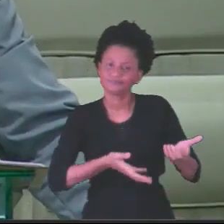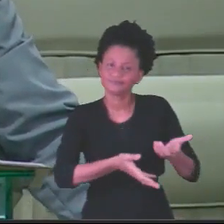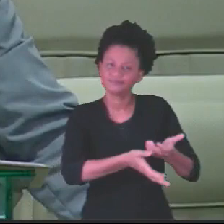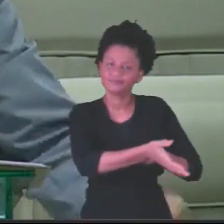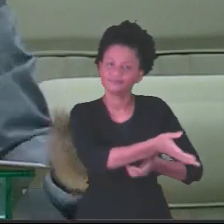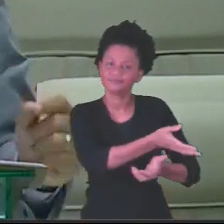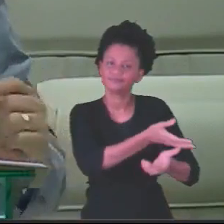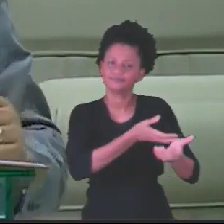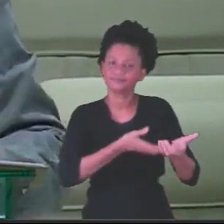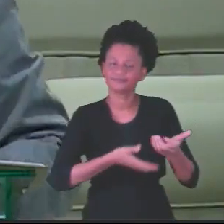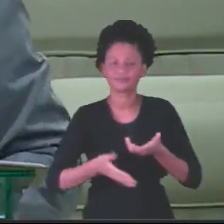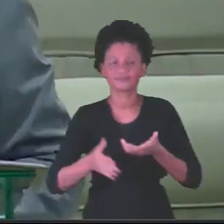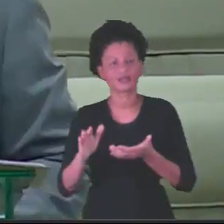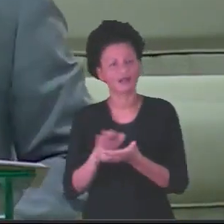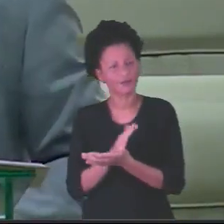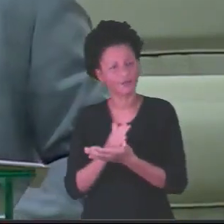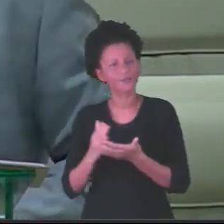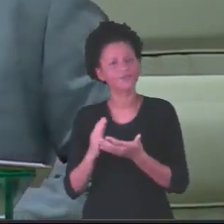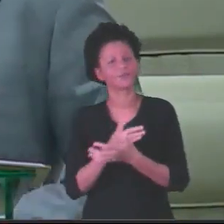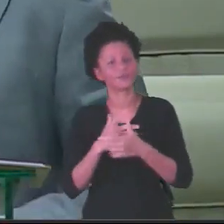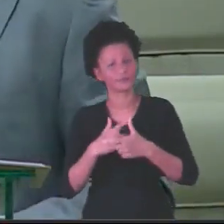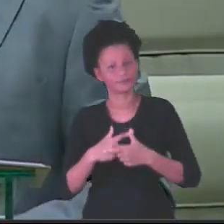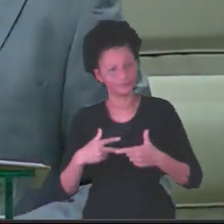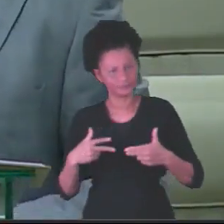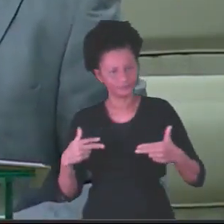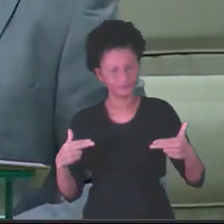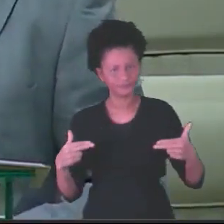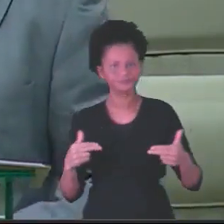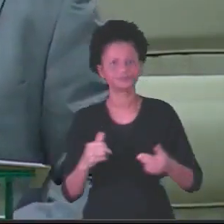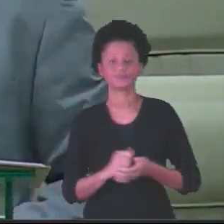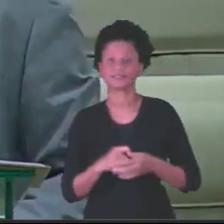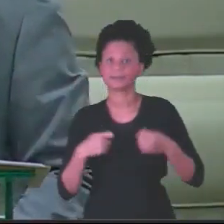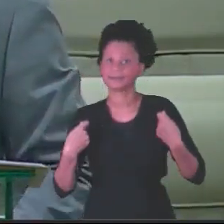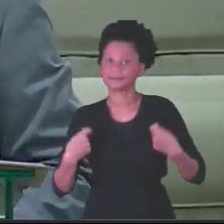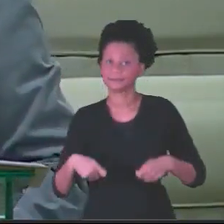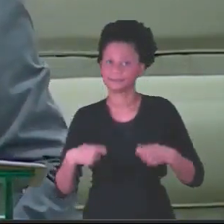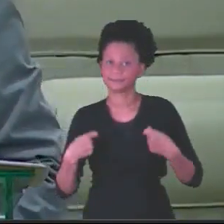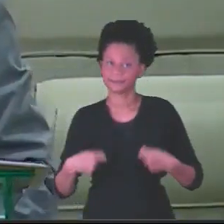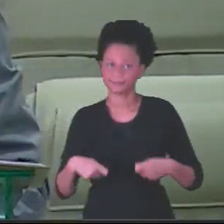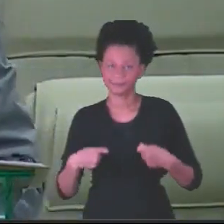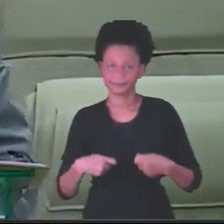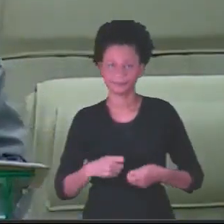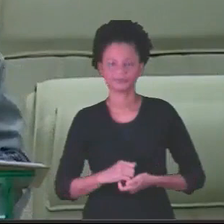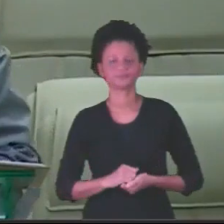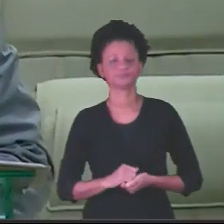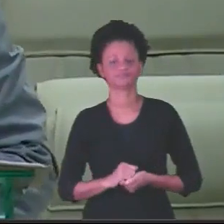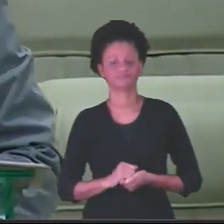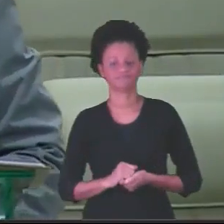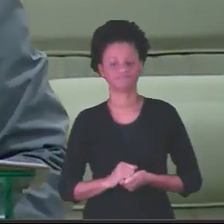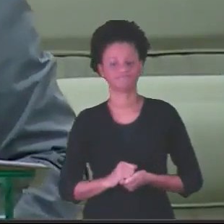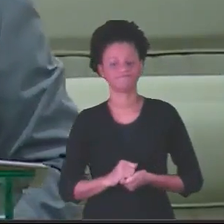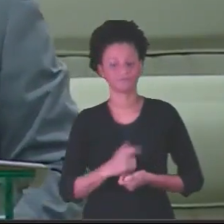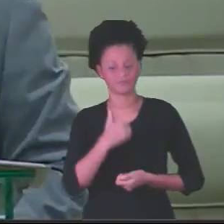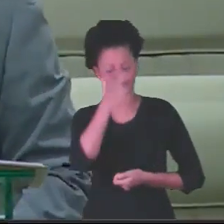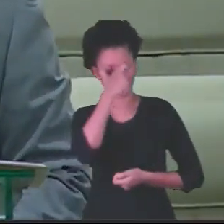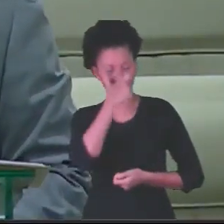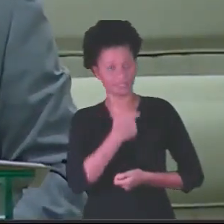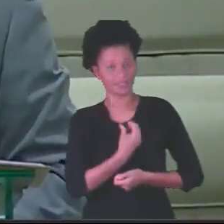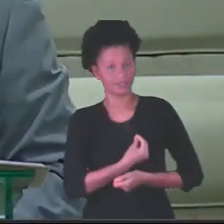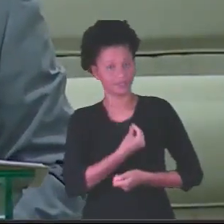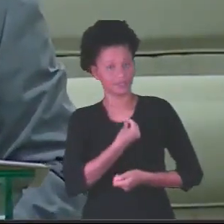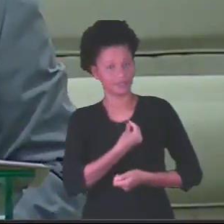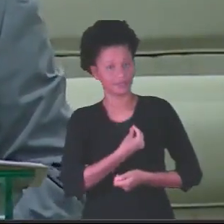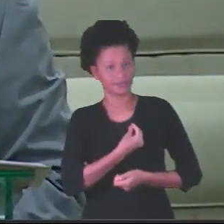de algumas coisas necessárias na vida de paulo